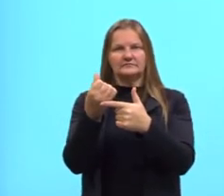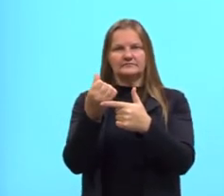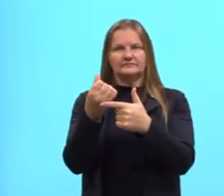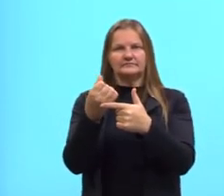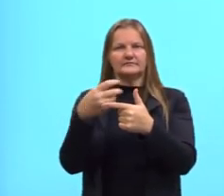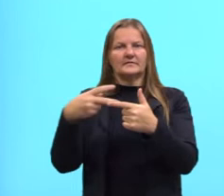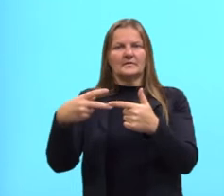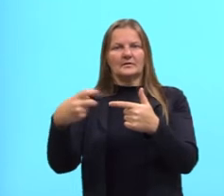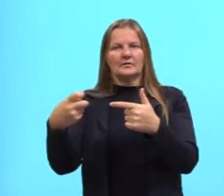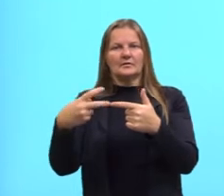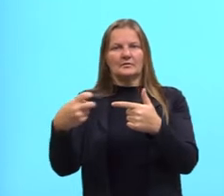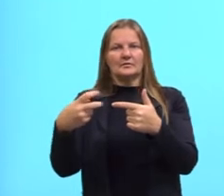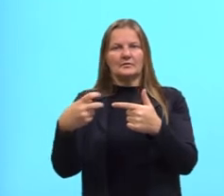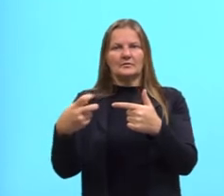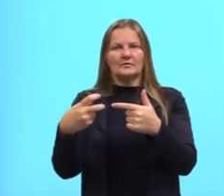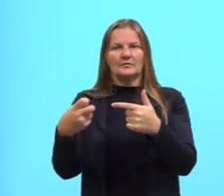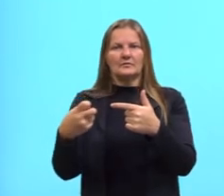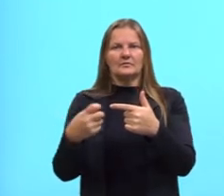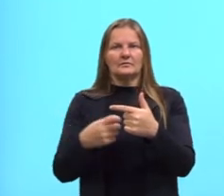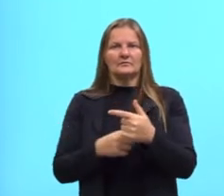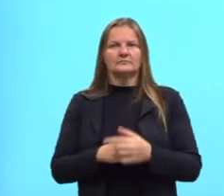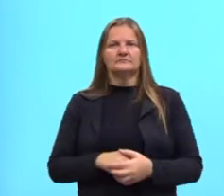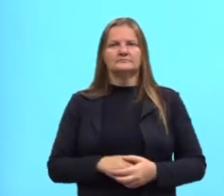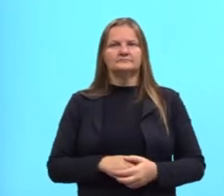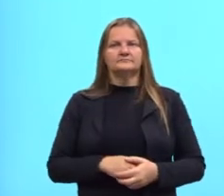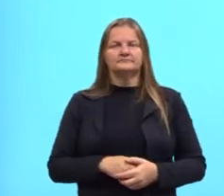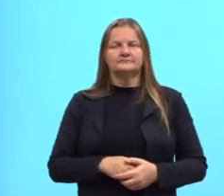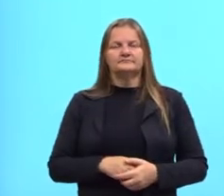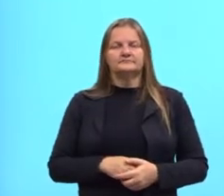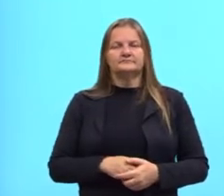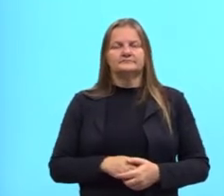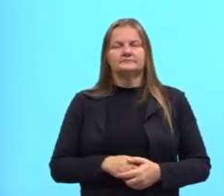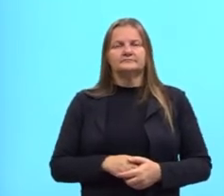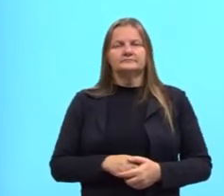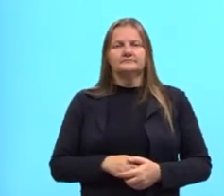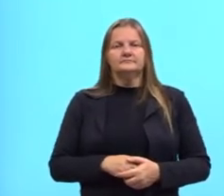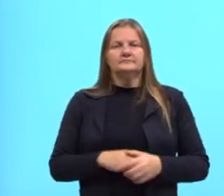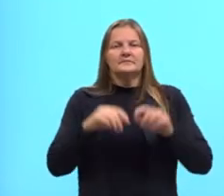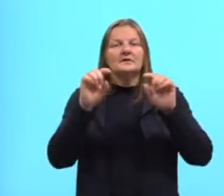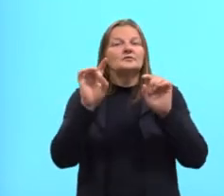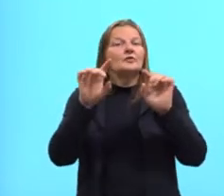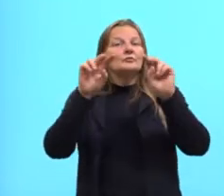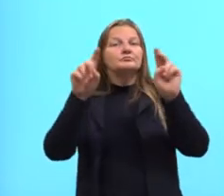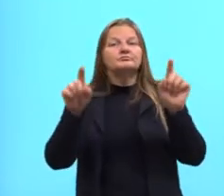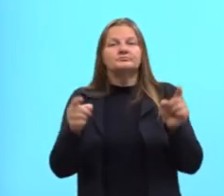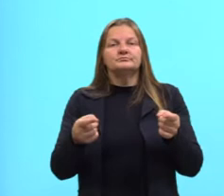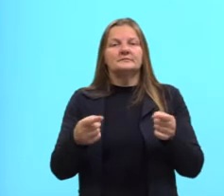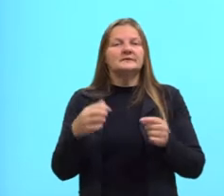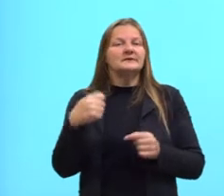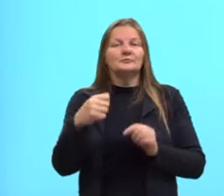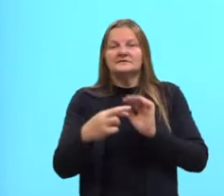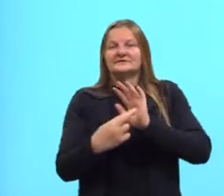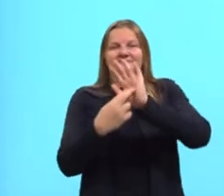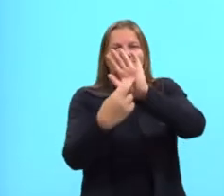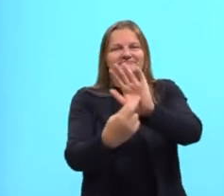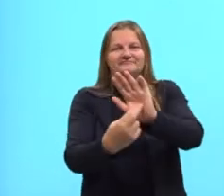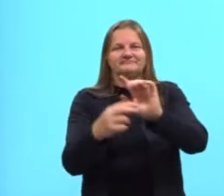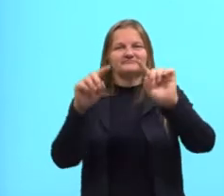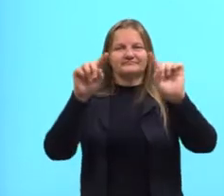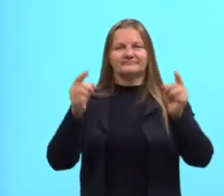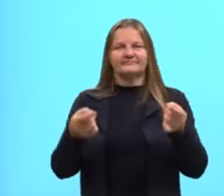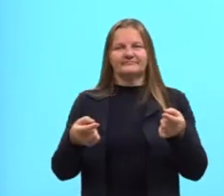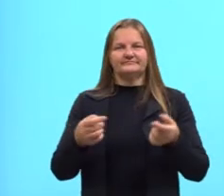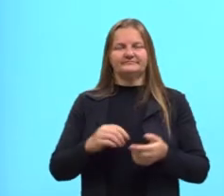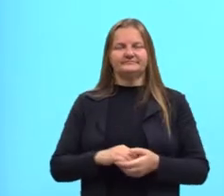e após a igualdade Nós ficaríamos apenas com o parênteses Então nem precisamos representar aqui né os